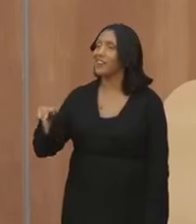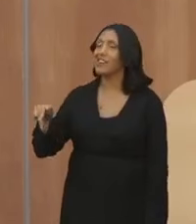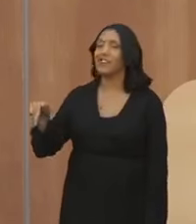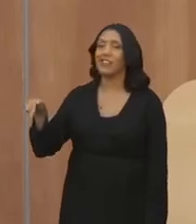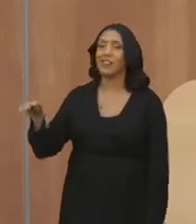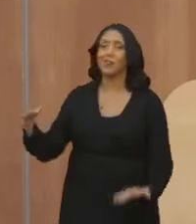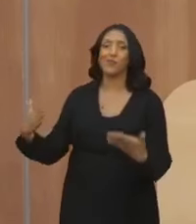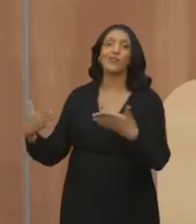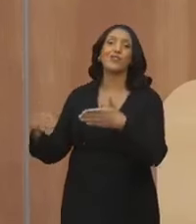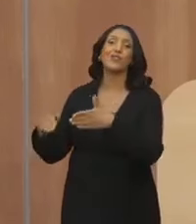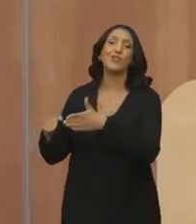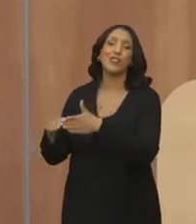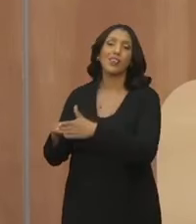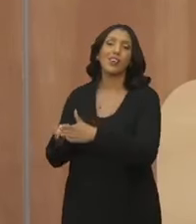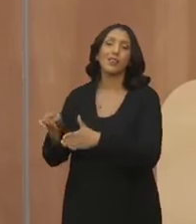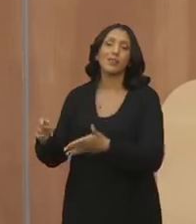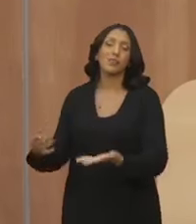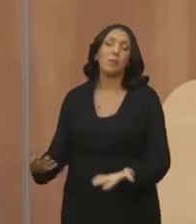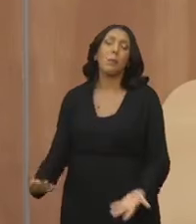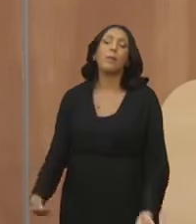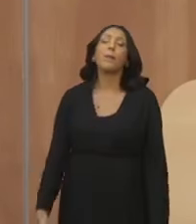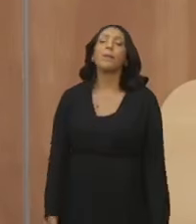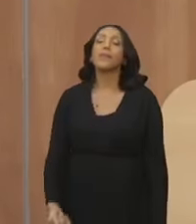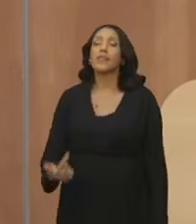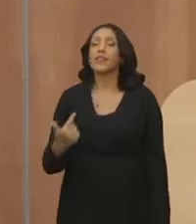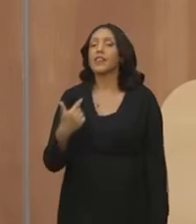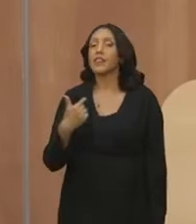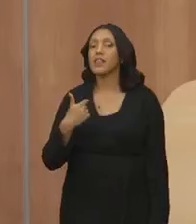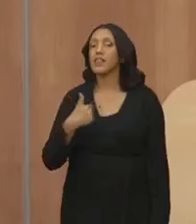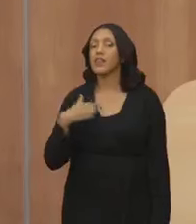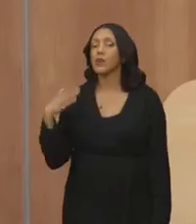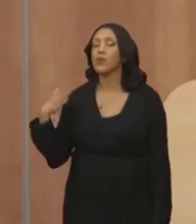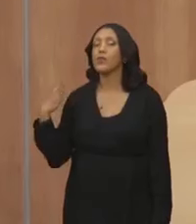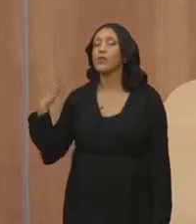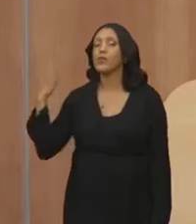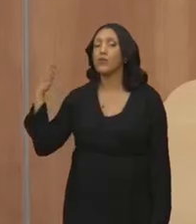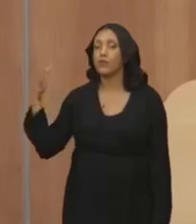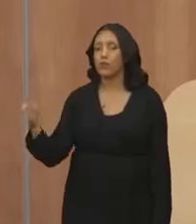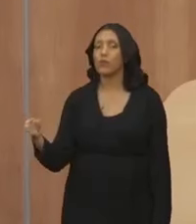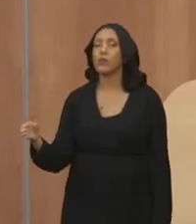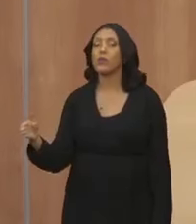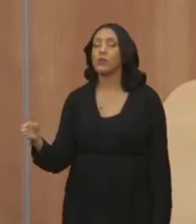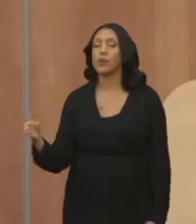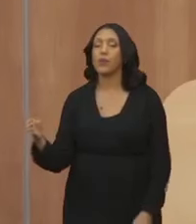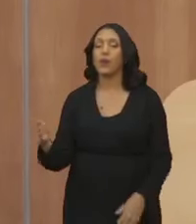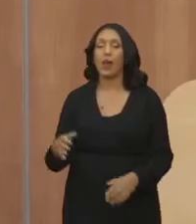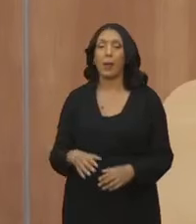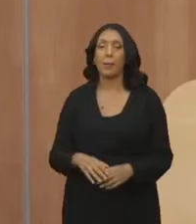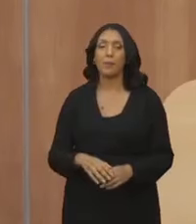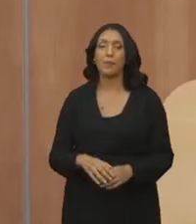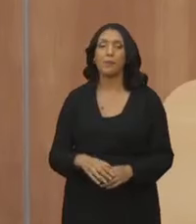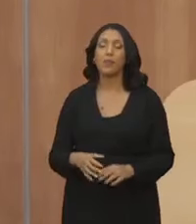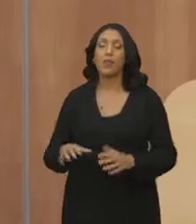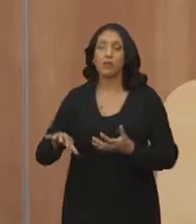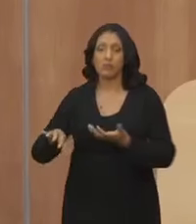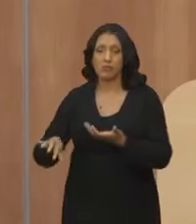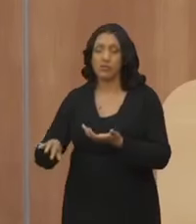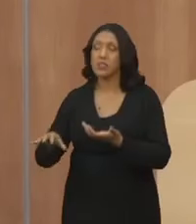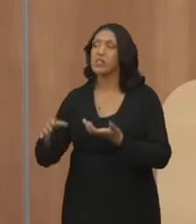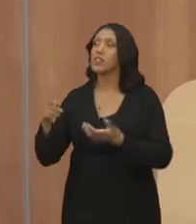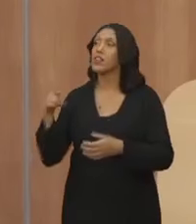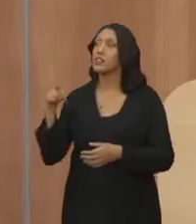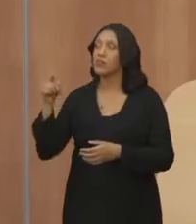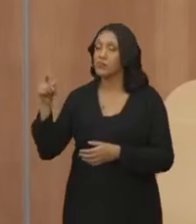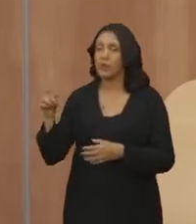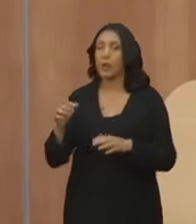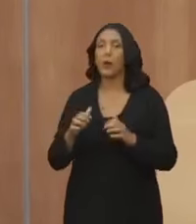dinheiro nosso não foi da Câmara, e chegamos lá, paguei um ônibus aqui para vir o pessoal do Jardim